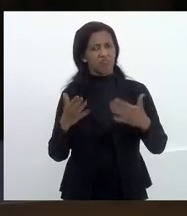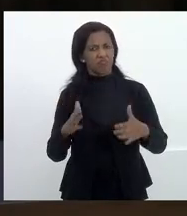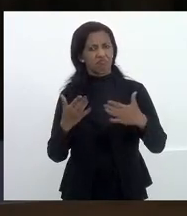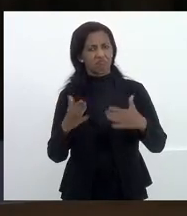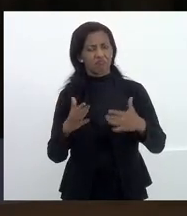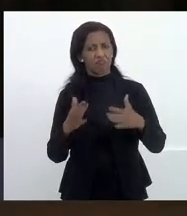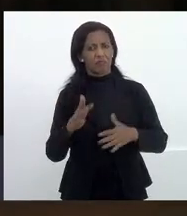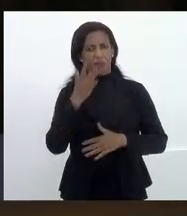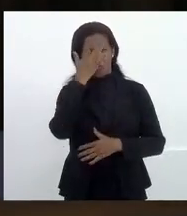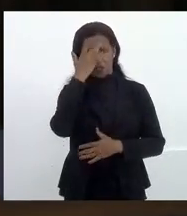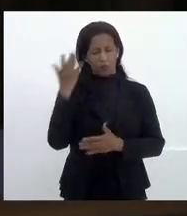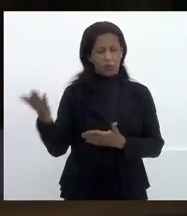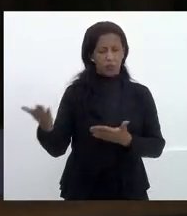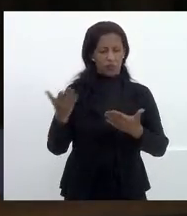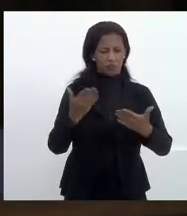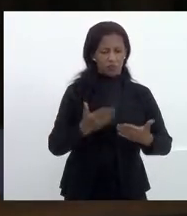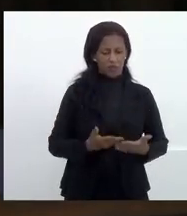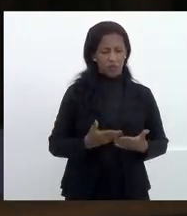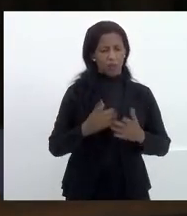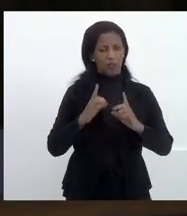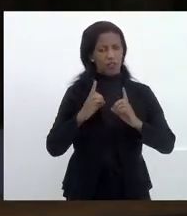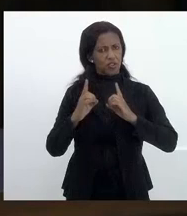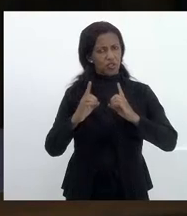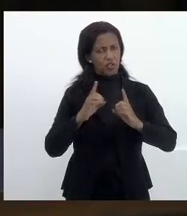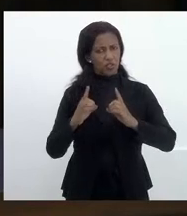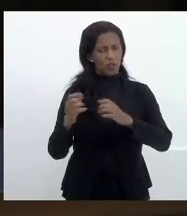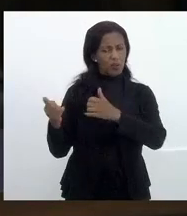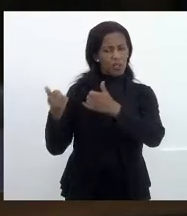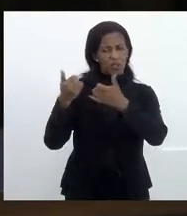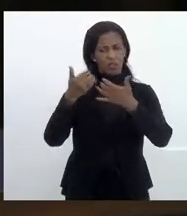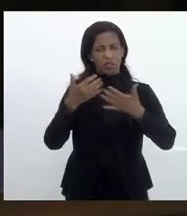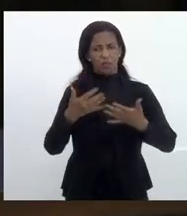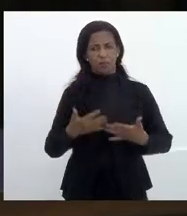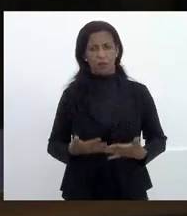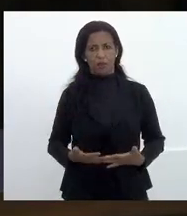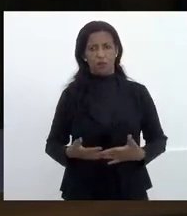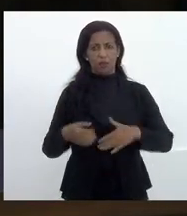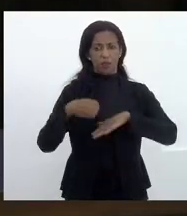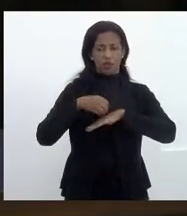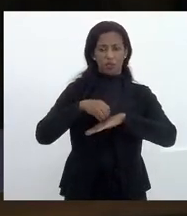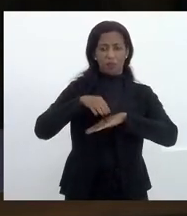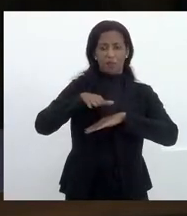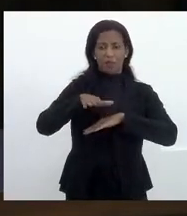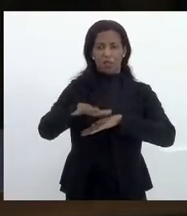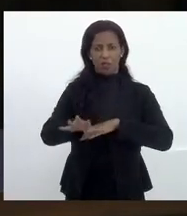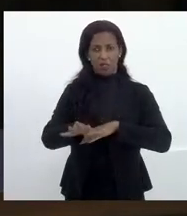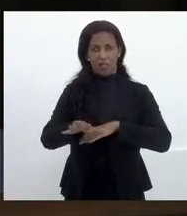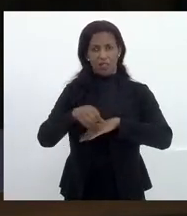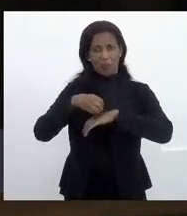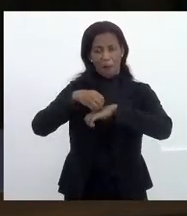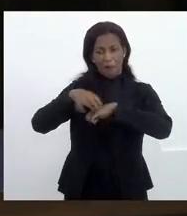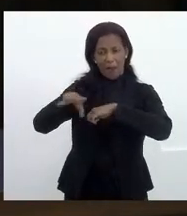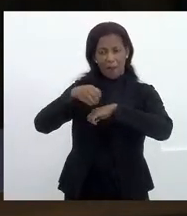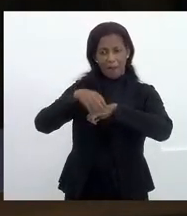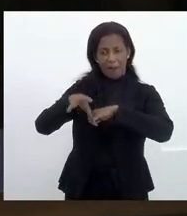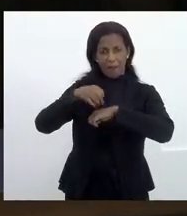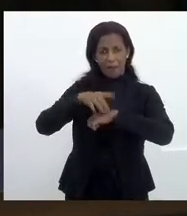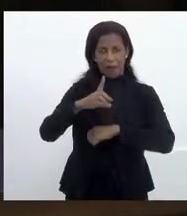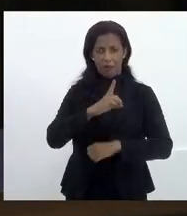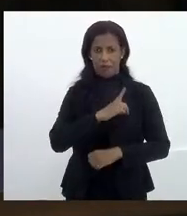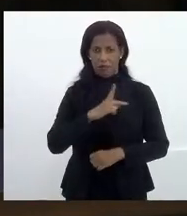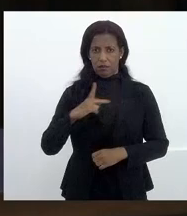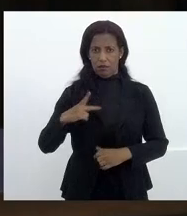se ajoelhando explicando as regras desde que as mensagens chegaram a Defensoria Pública vem se debruçando com o